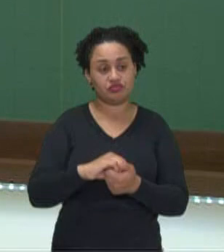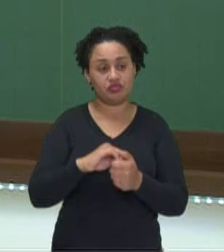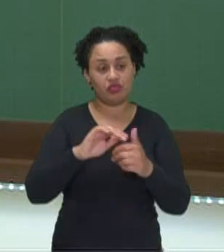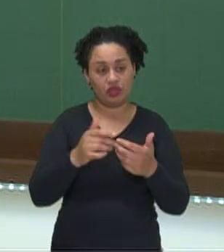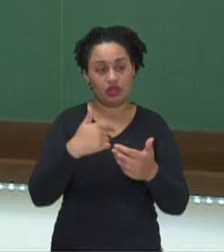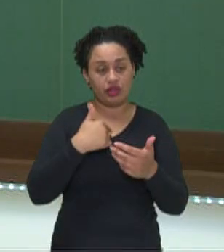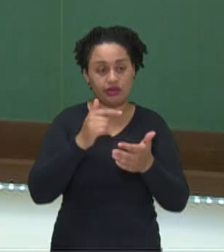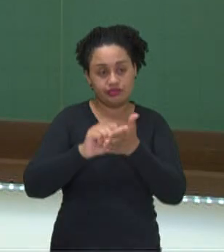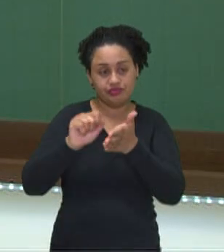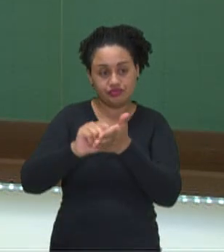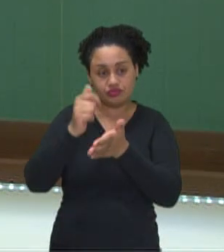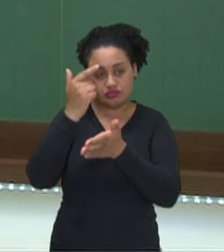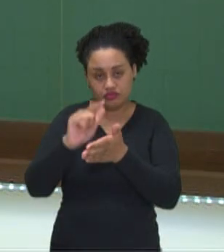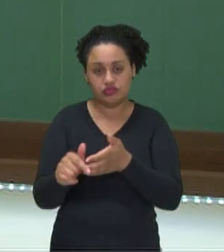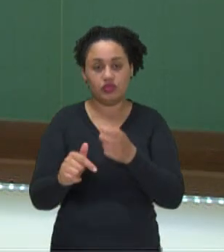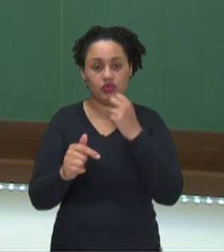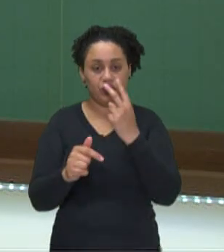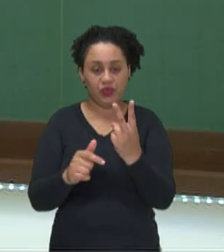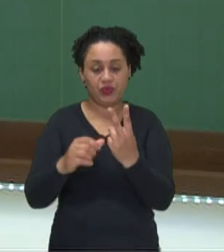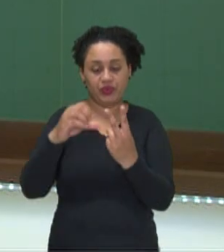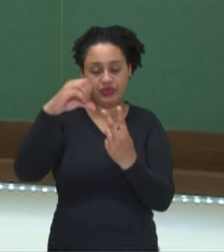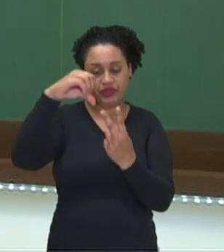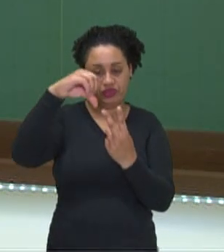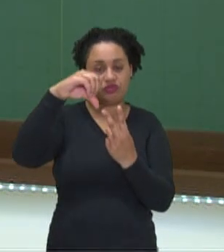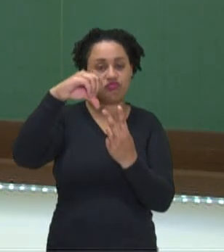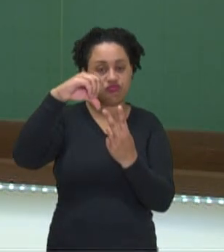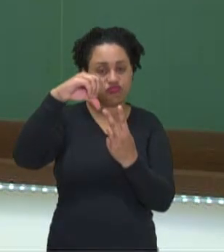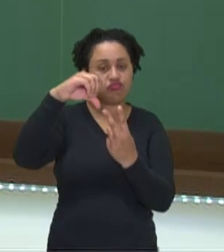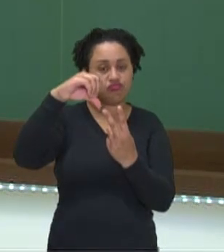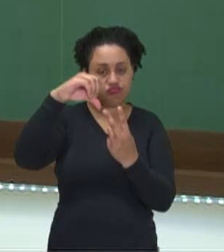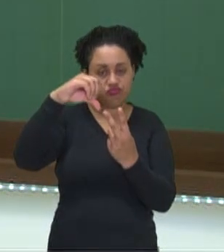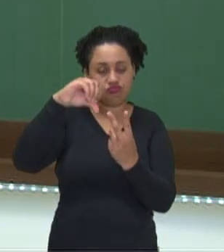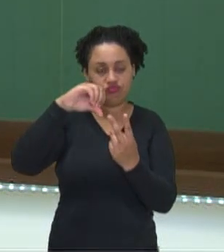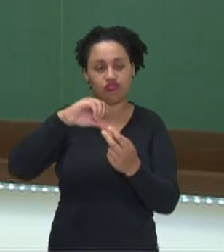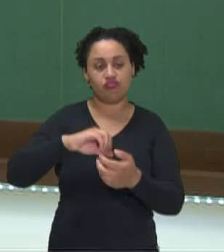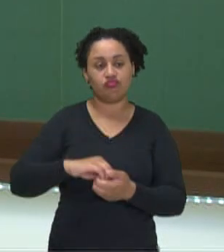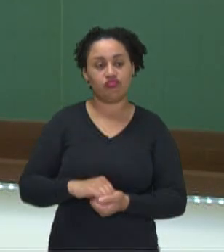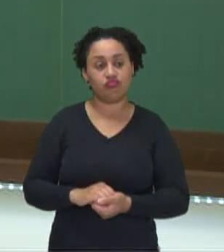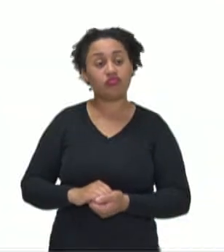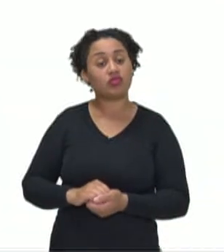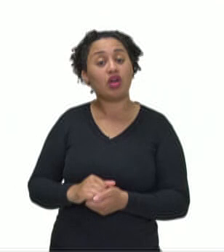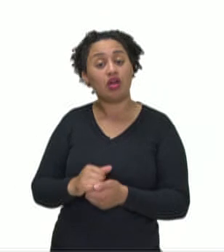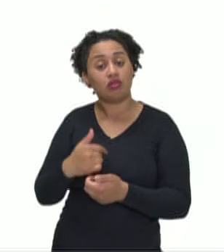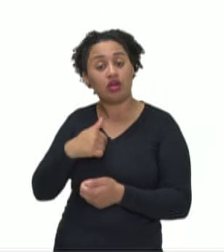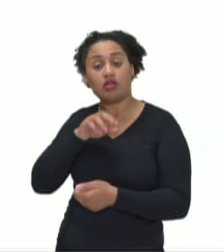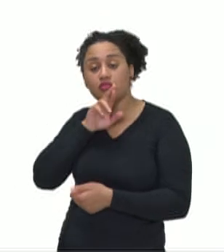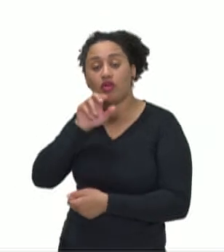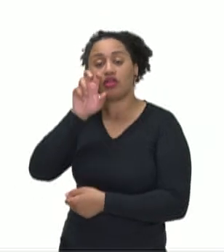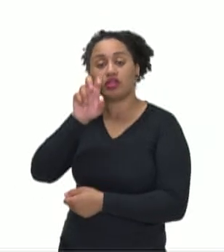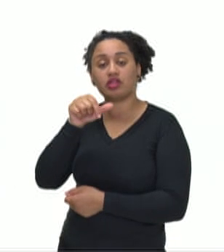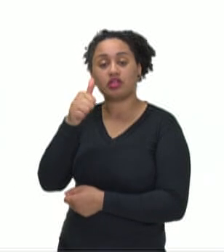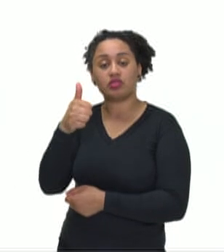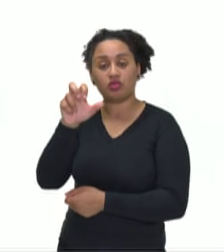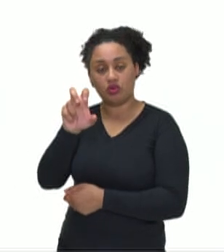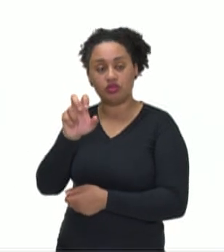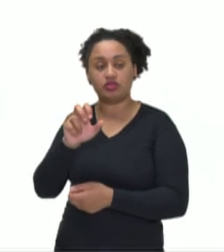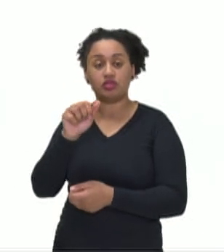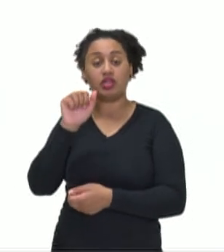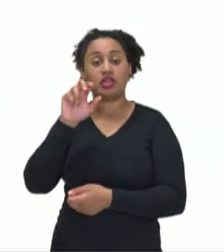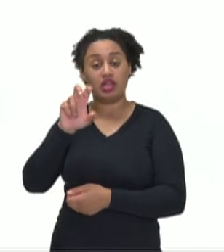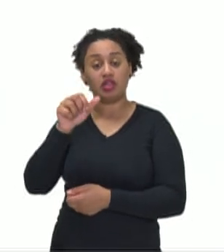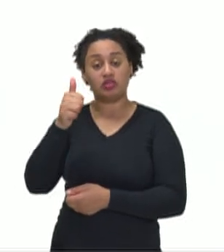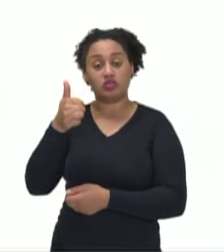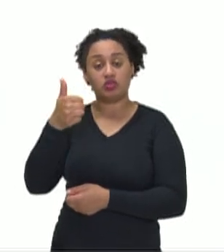vou reescrever isso de outra maneira. 2 elevado à nona potência, 512.